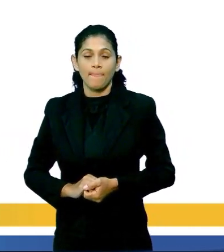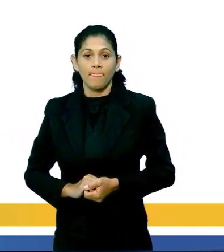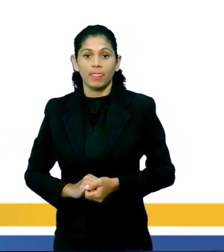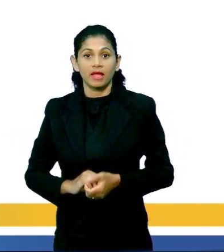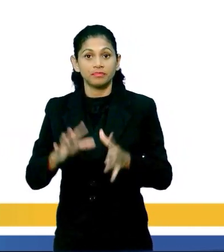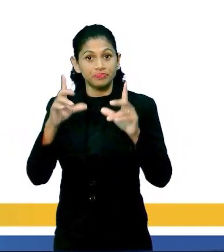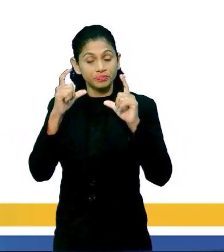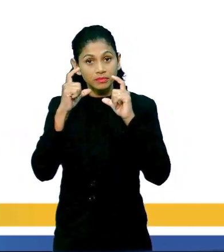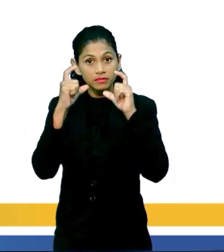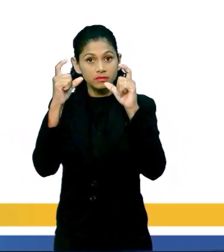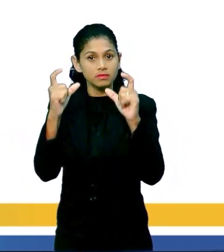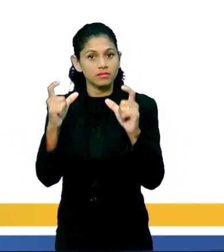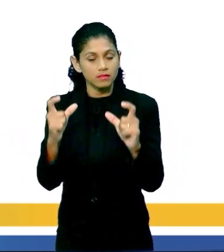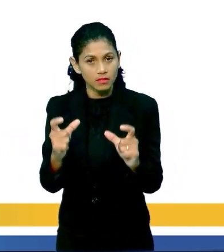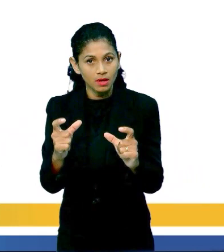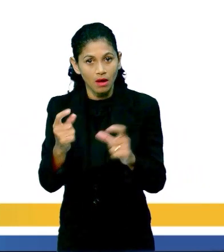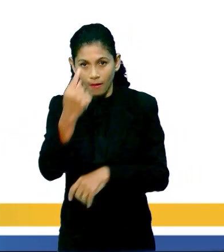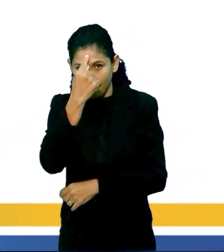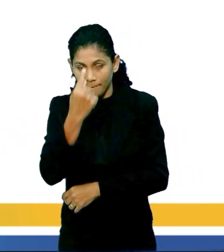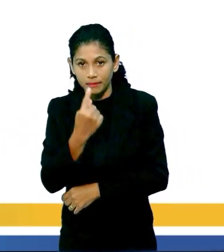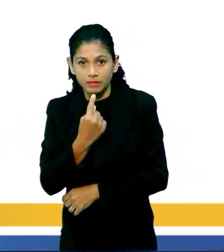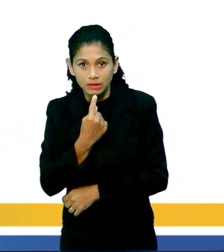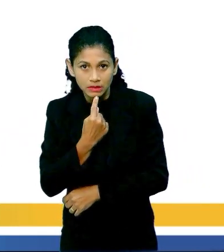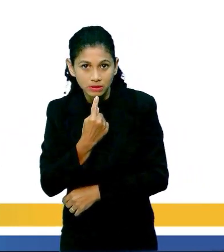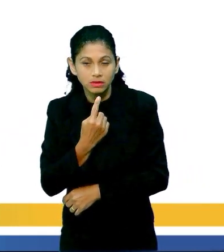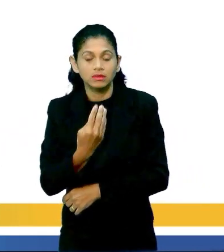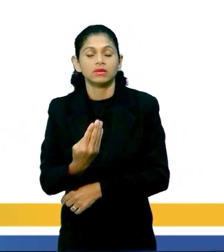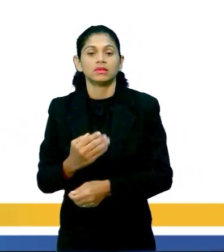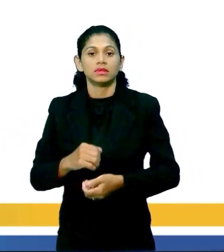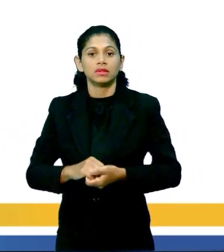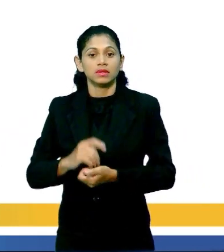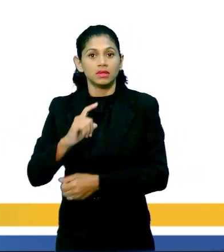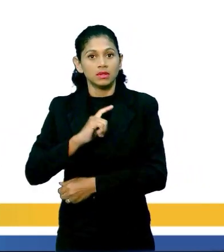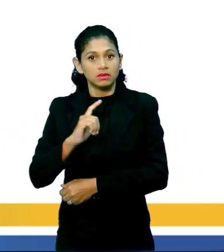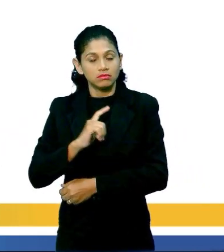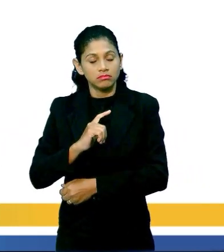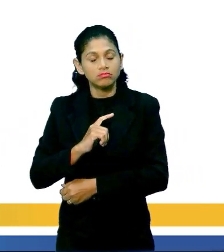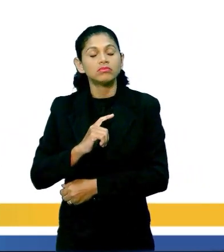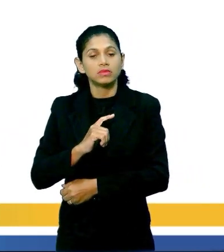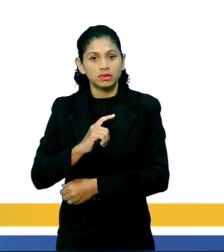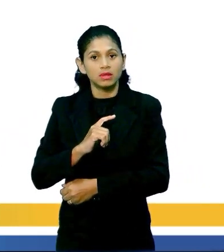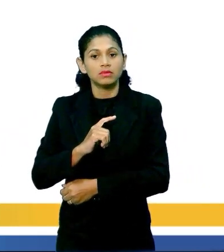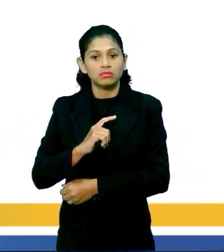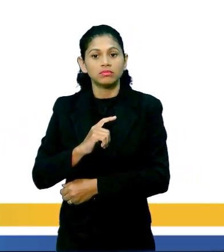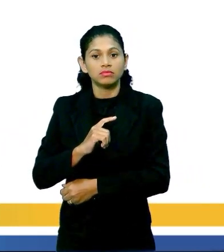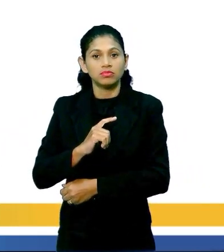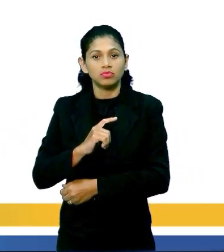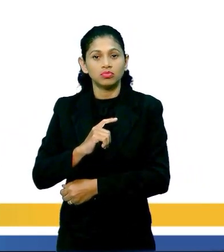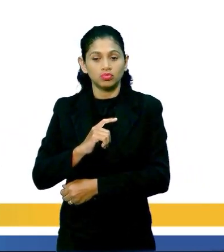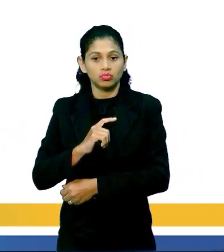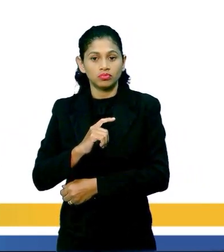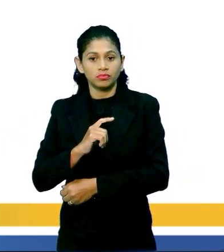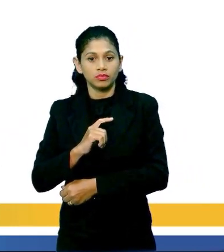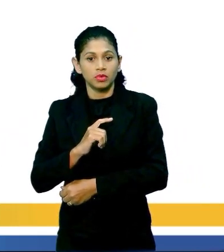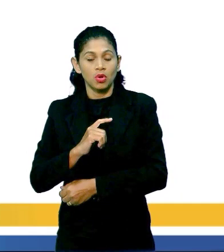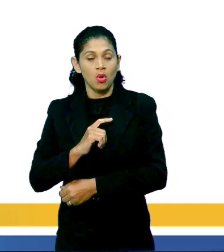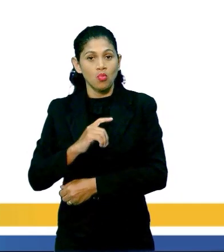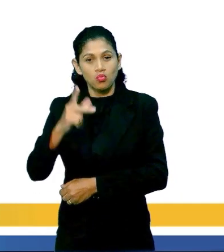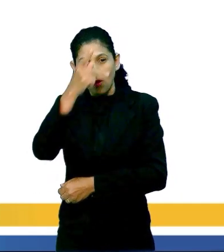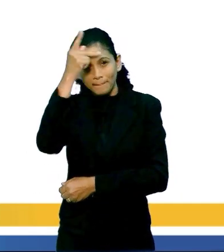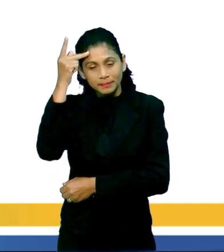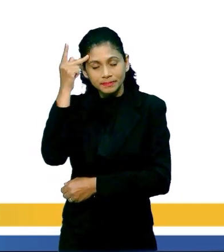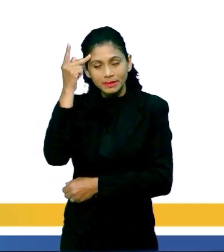Observe agora essa imagem, ok? Nós temos aí um segurança, uma pessoa tentando abrir a